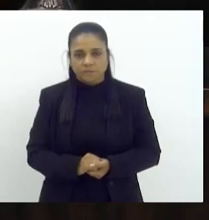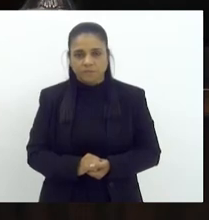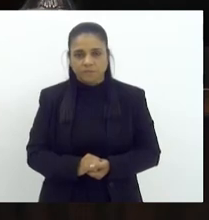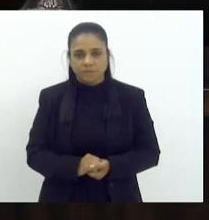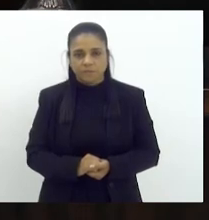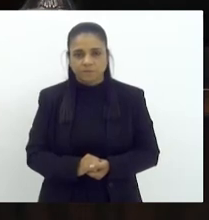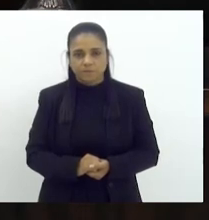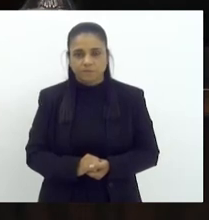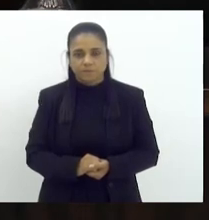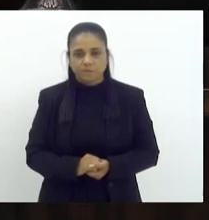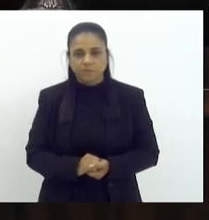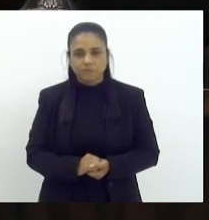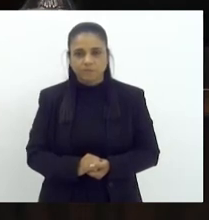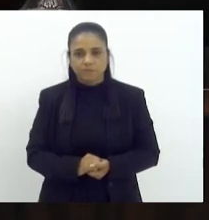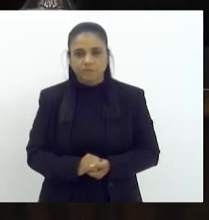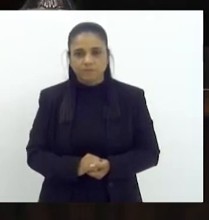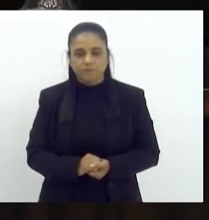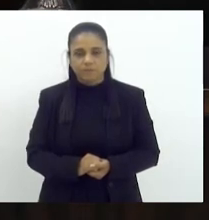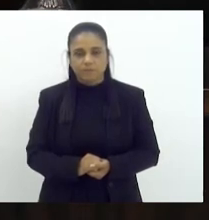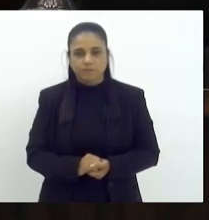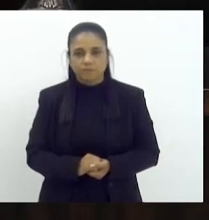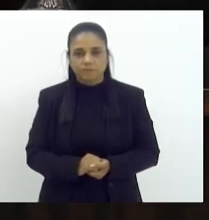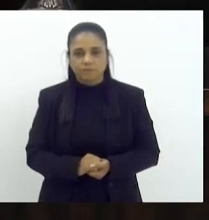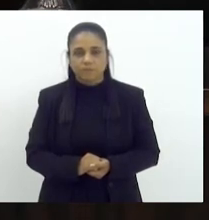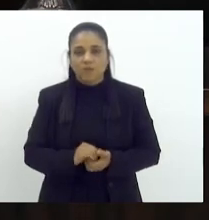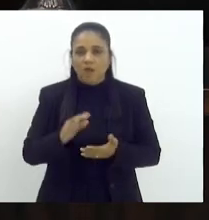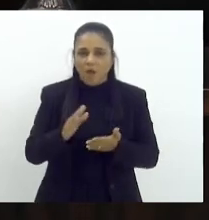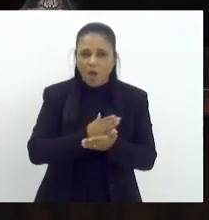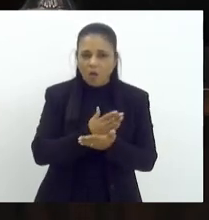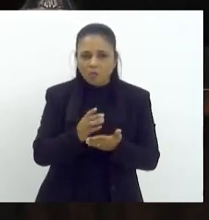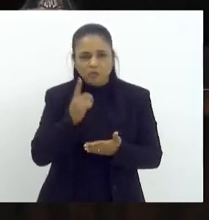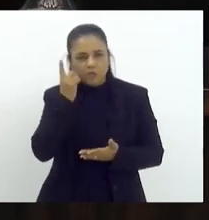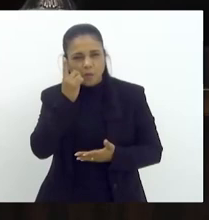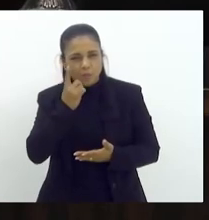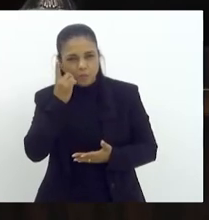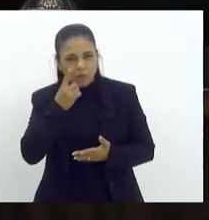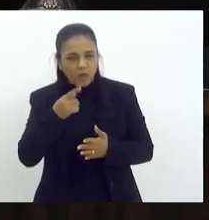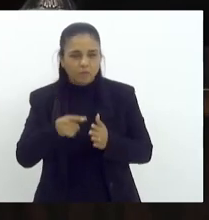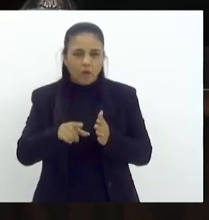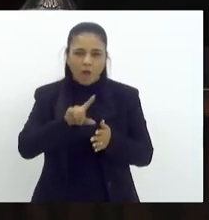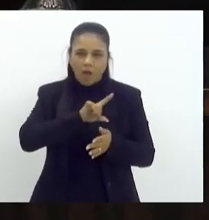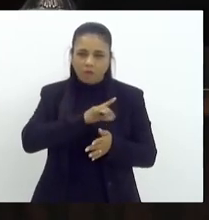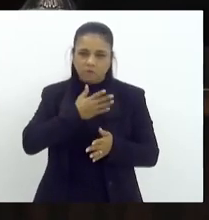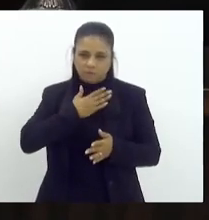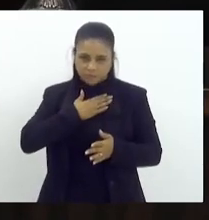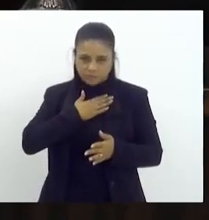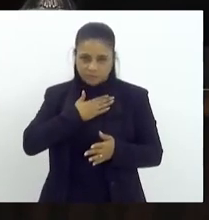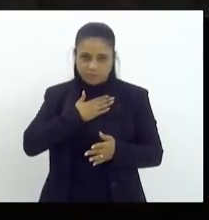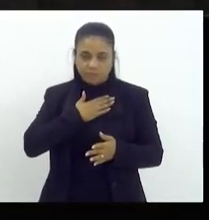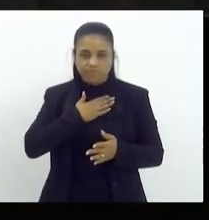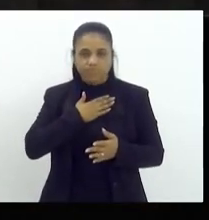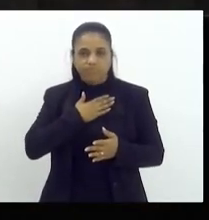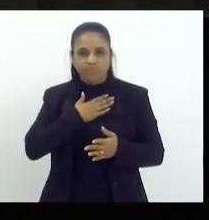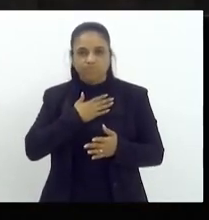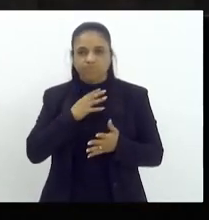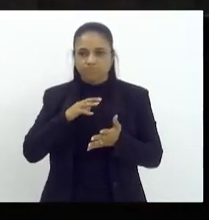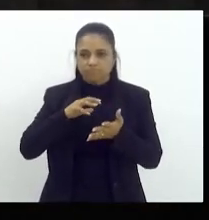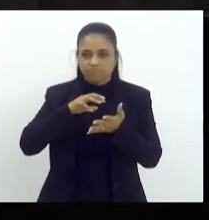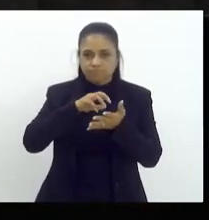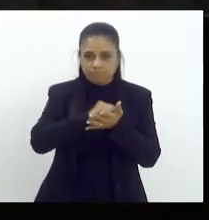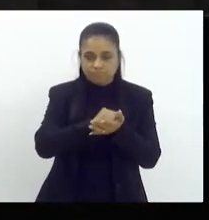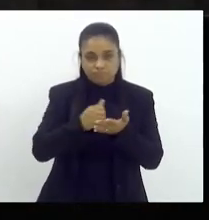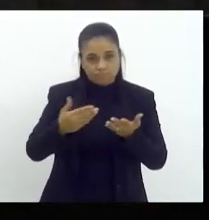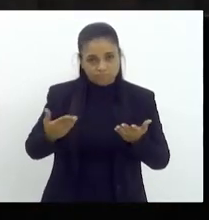Eu Assim como alguns deputados deputados que me antecederam eu queria deixar registrado